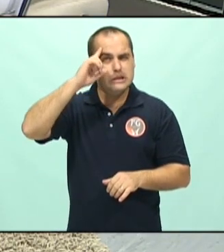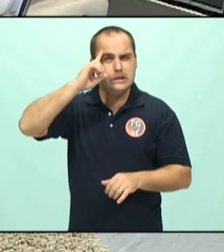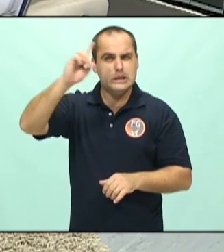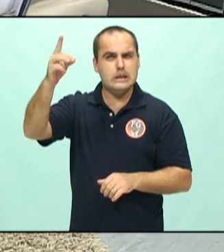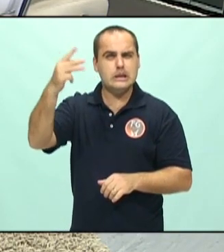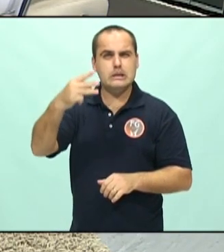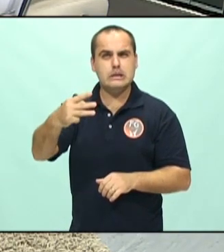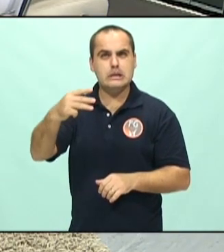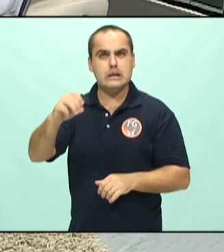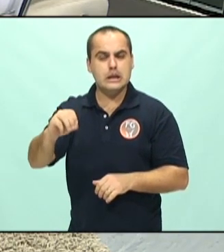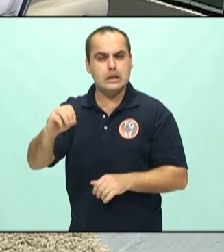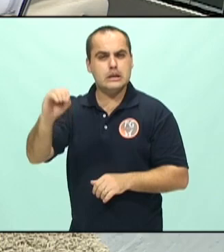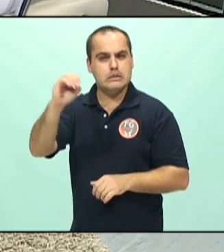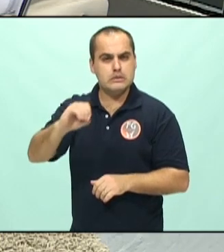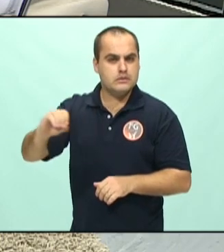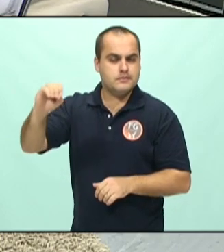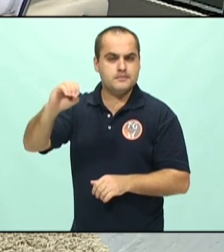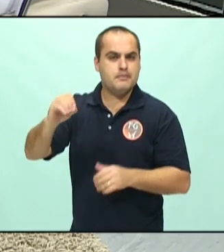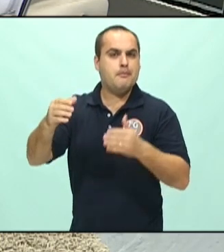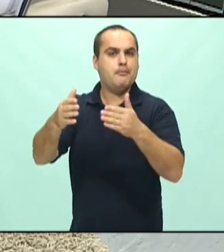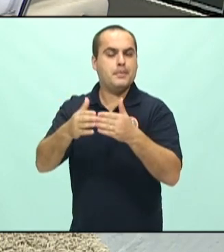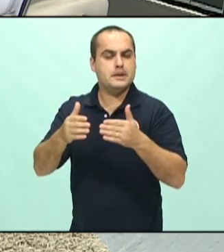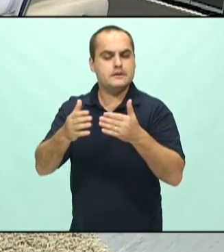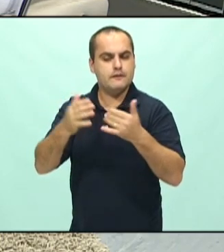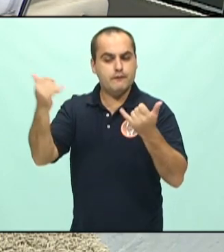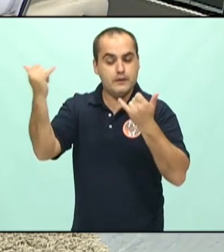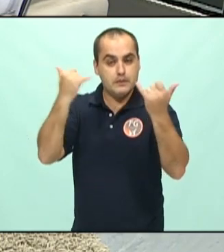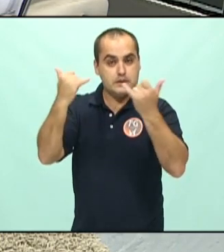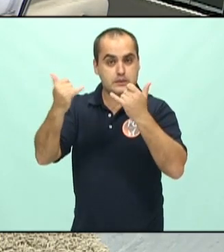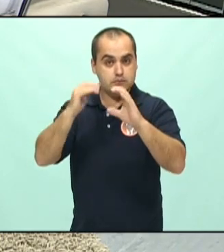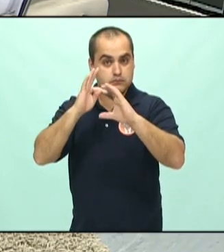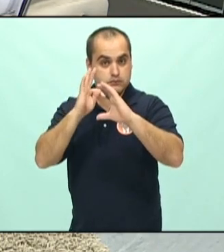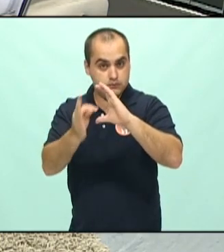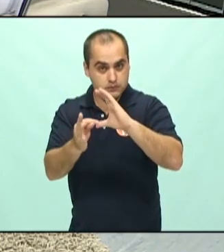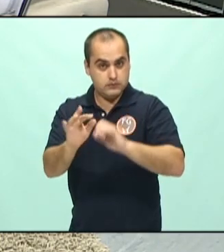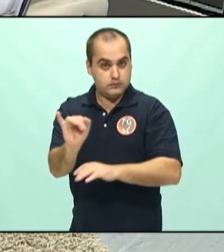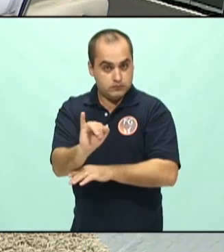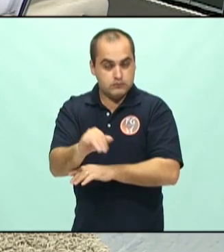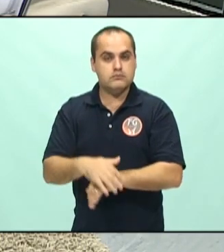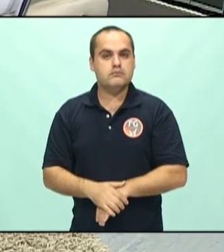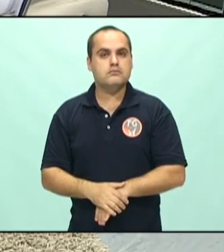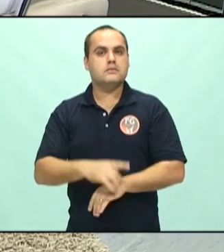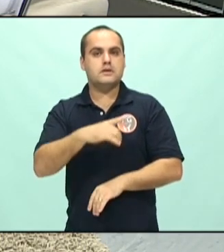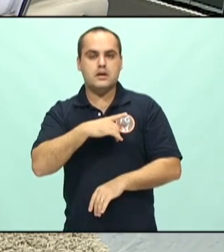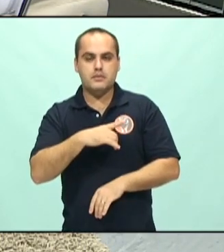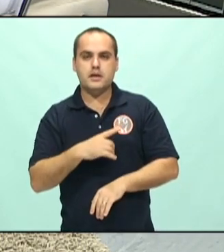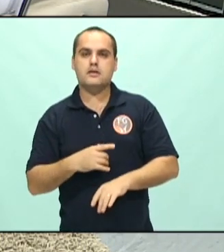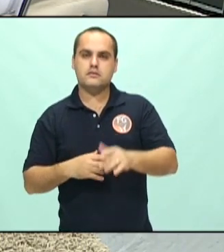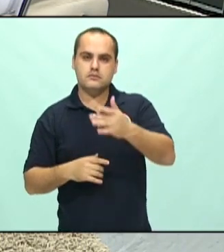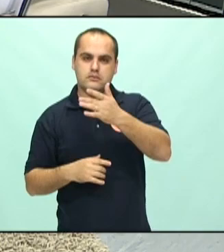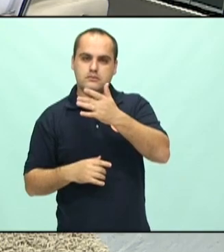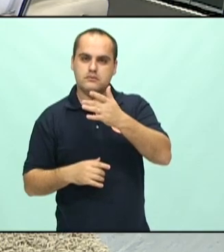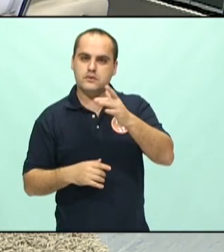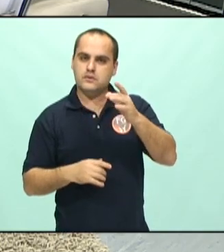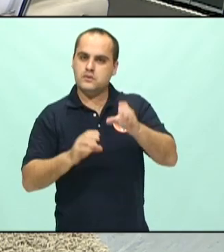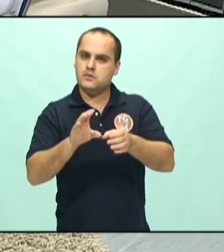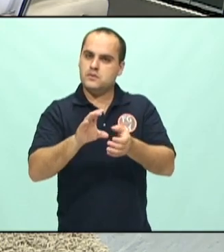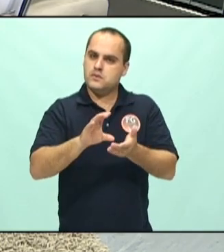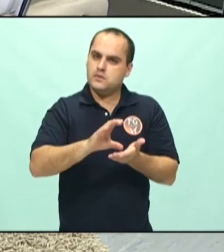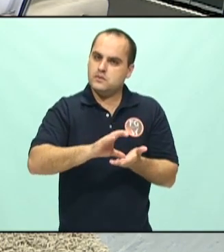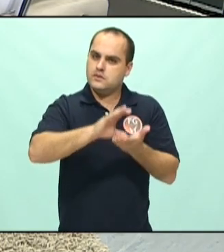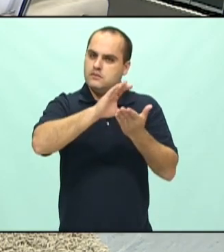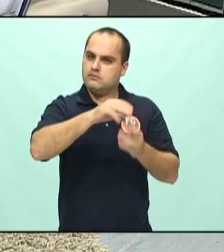informações ao conselho tutelar de itajaí também o conselho municipal dos direitos da criança e do adolescente é